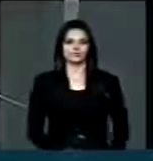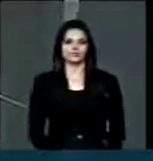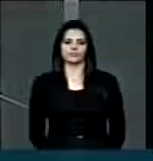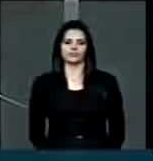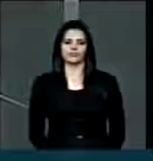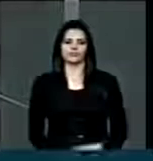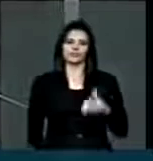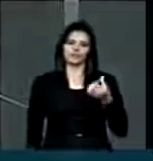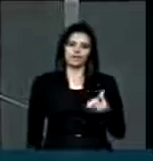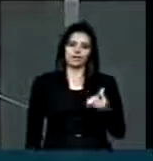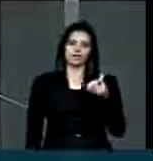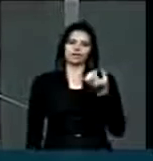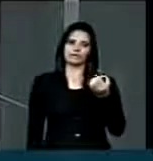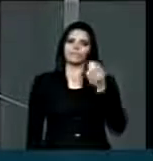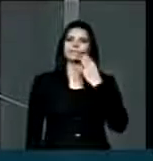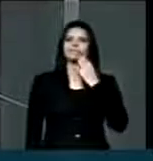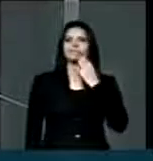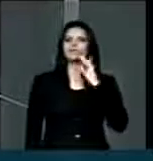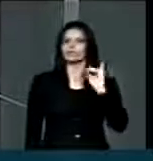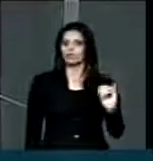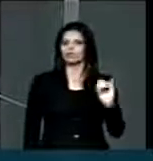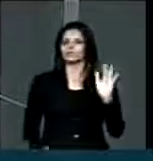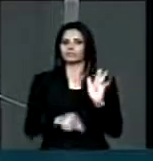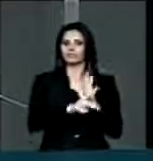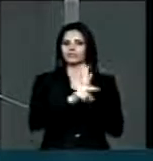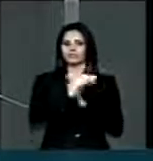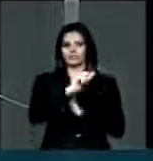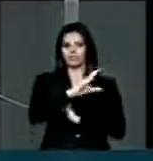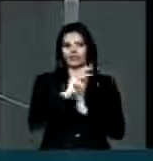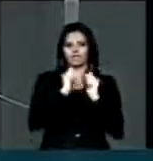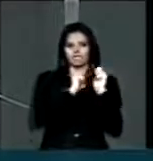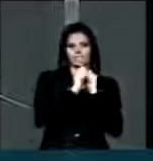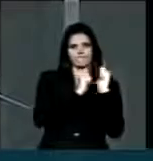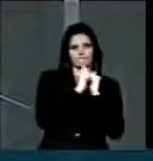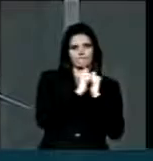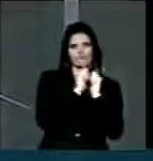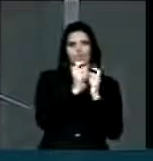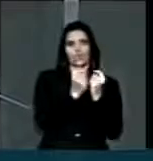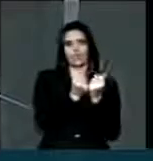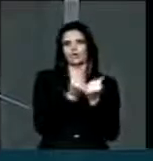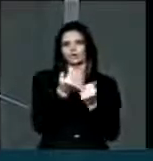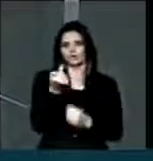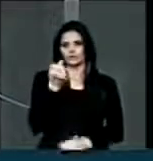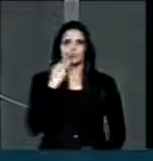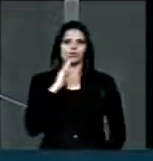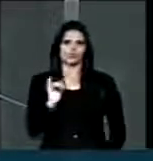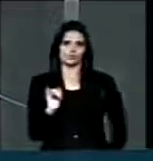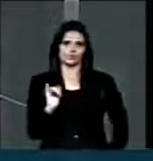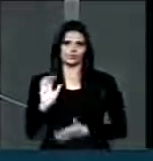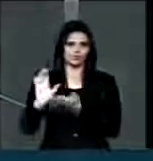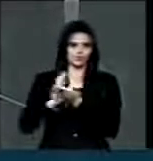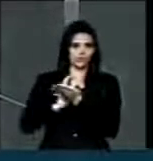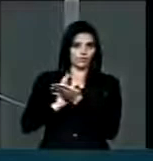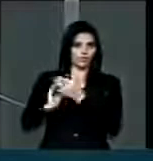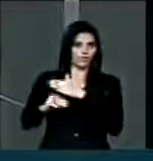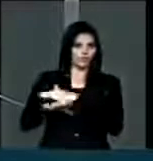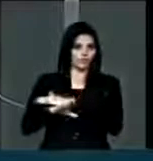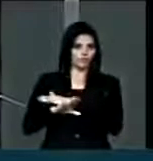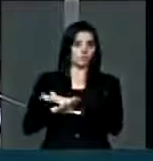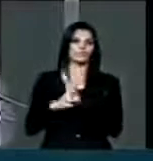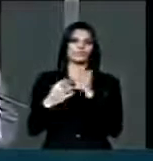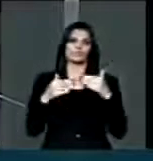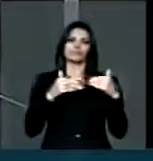tem 60 e tantos bilhões de reais para o PAC. Contingencia 7 bilhões. Ela tem Ministério